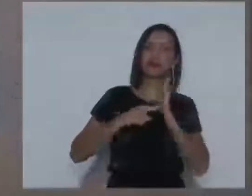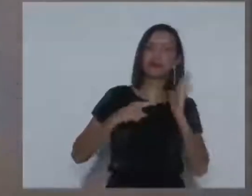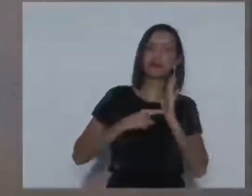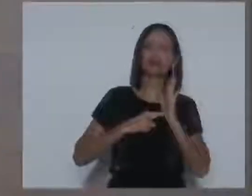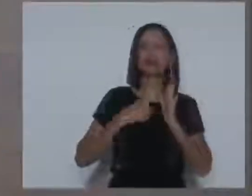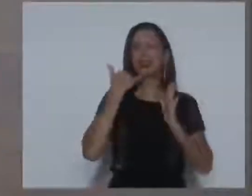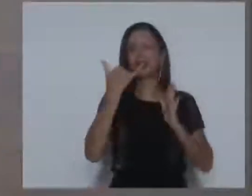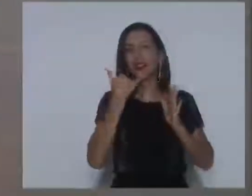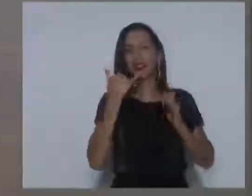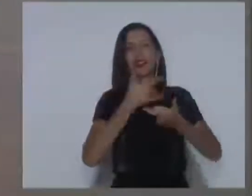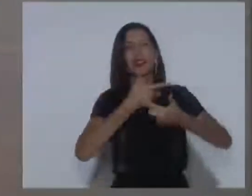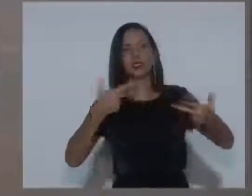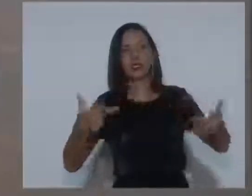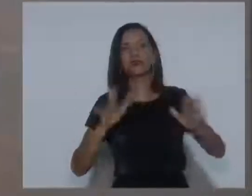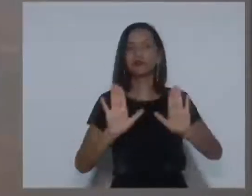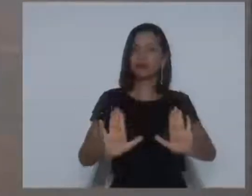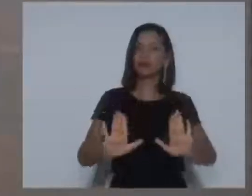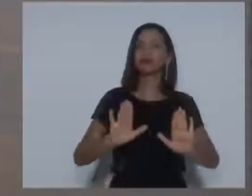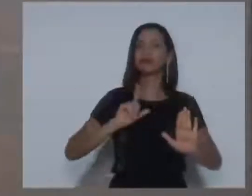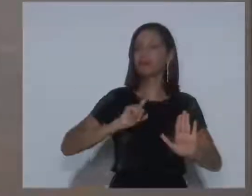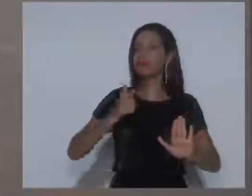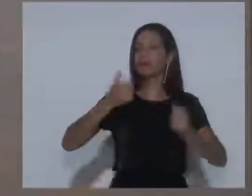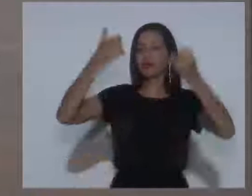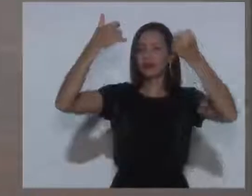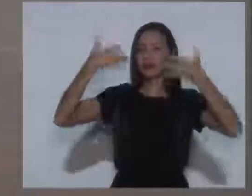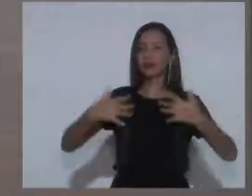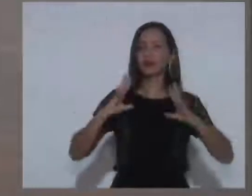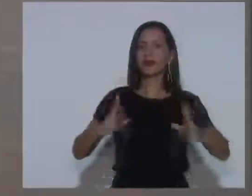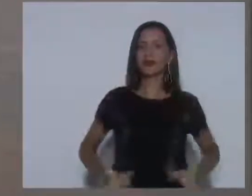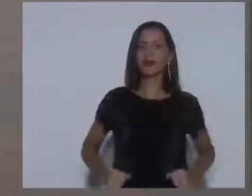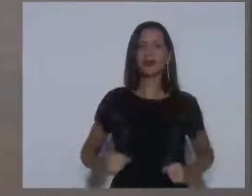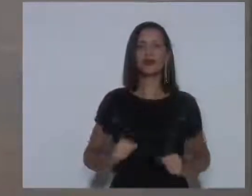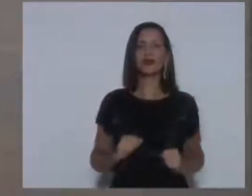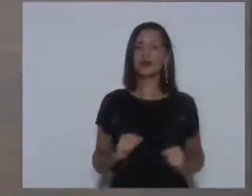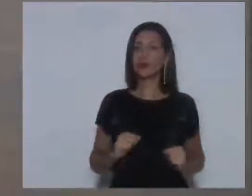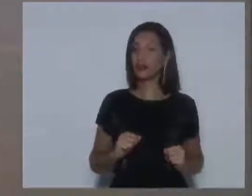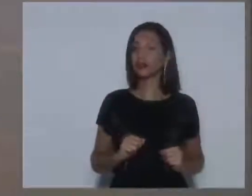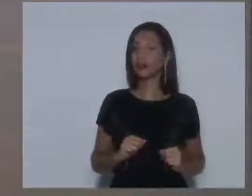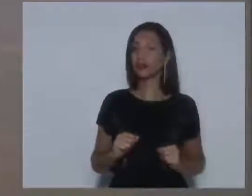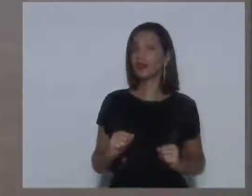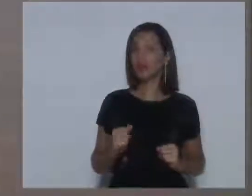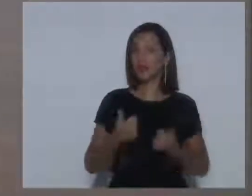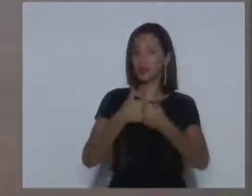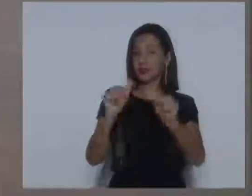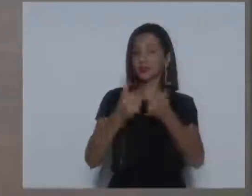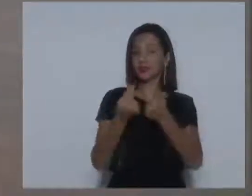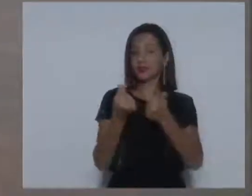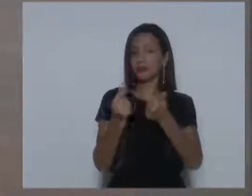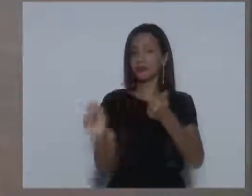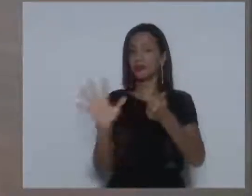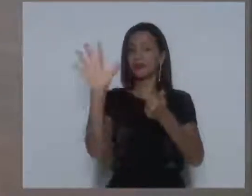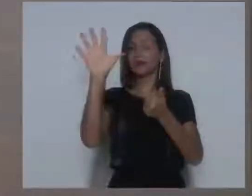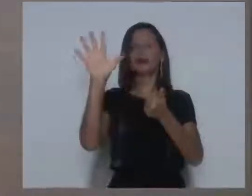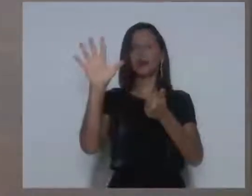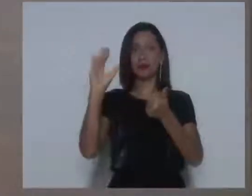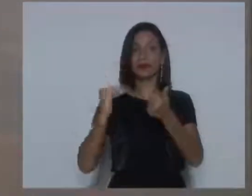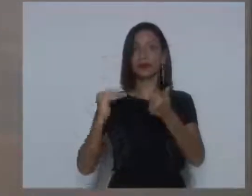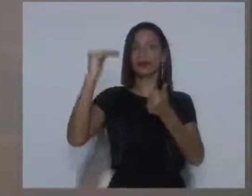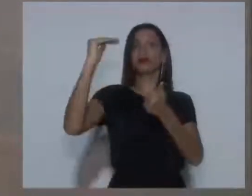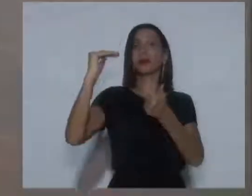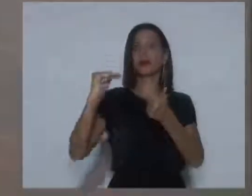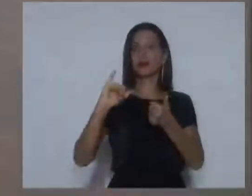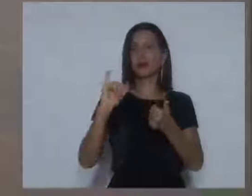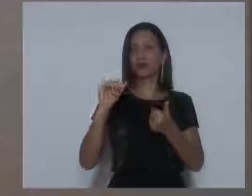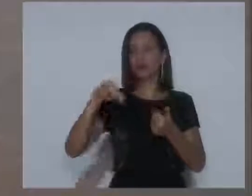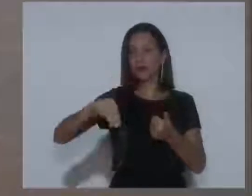tal, mas não se tem transparência em relação ao aumento de passagem. Esse aumento da passagem da